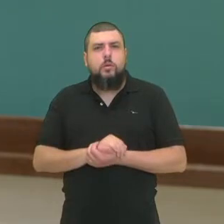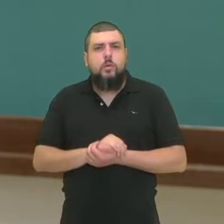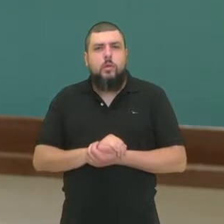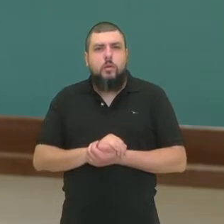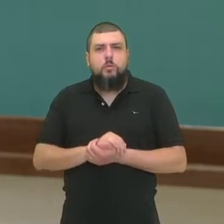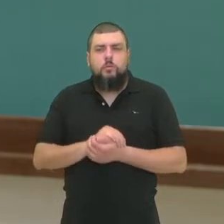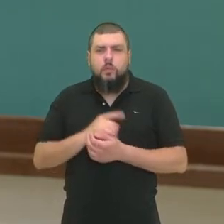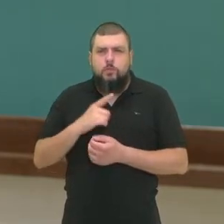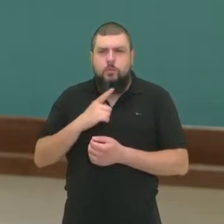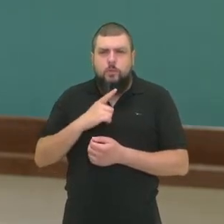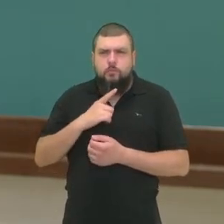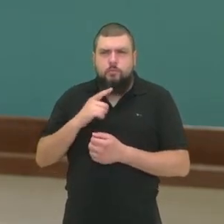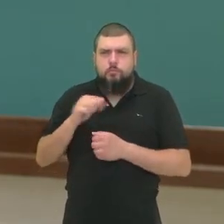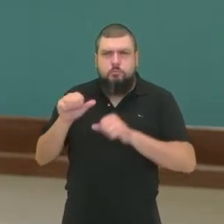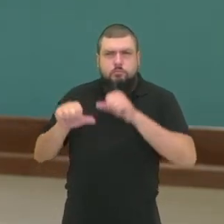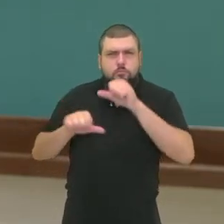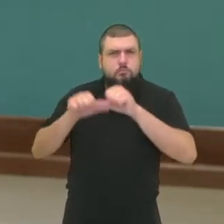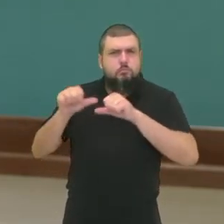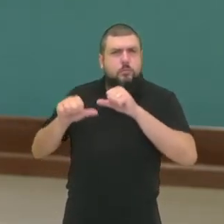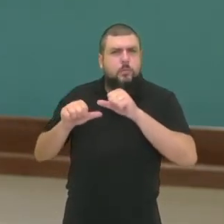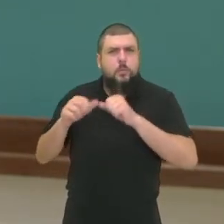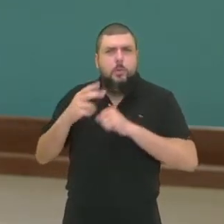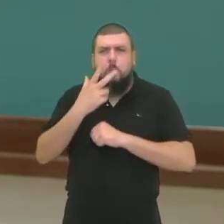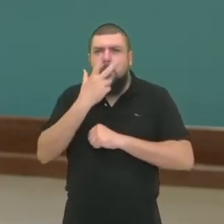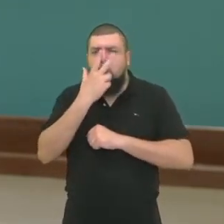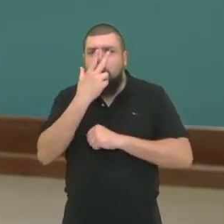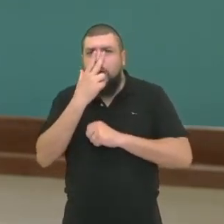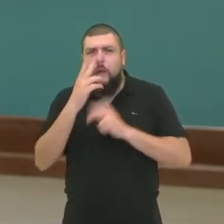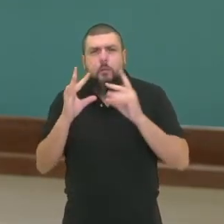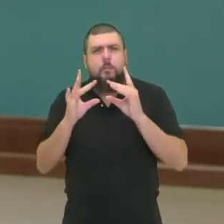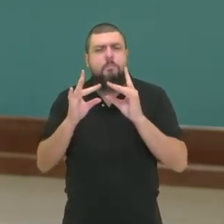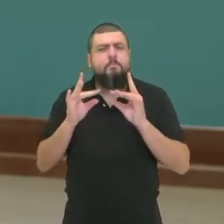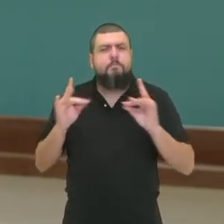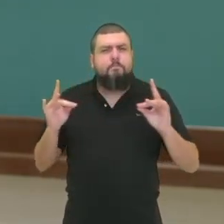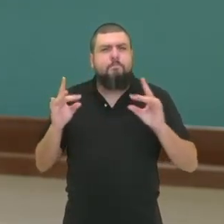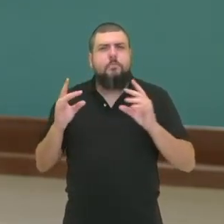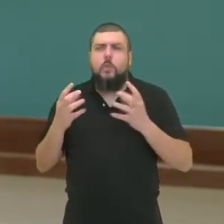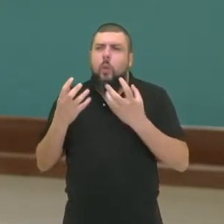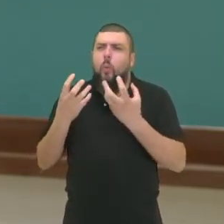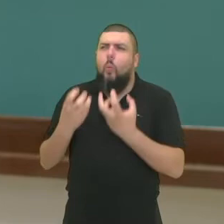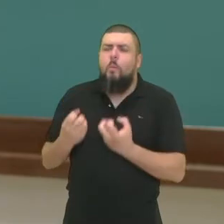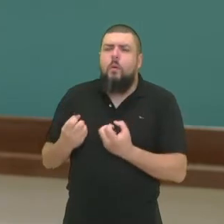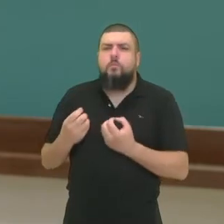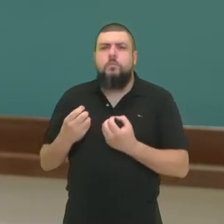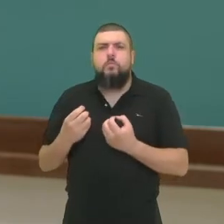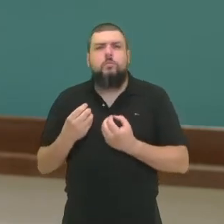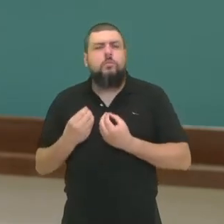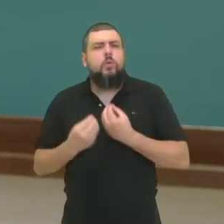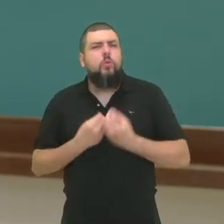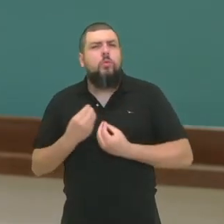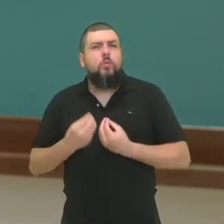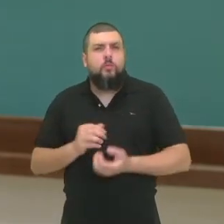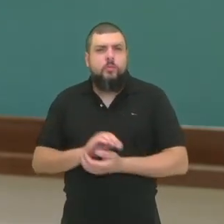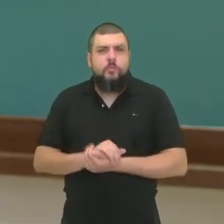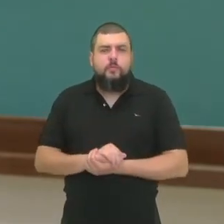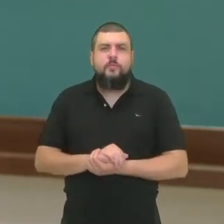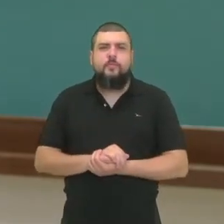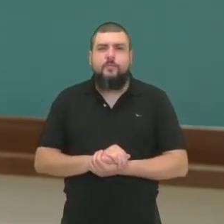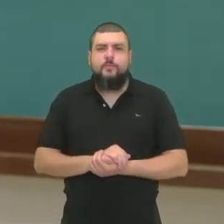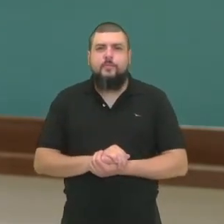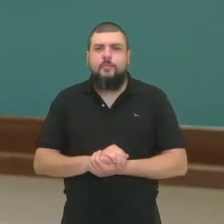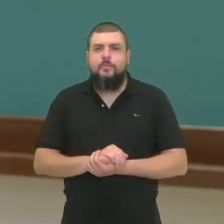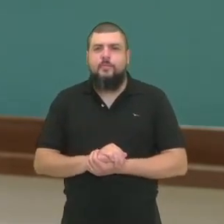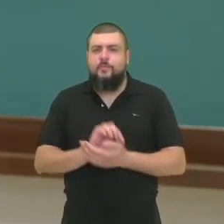mudança? Você achou que estava mais úmido, menos úmido, mais seco, menos seco? Quais foram as suas percepções? A